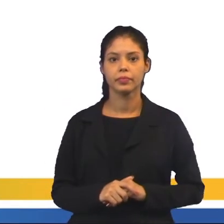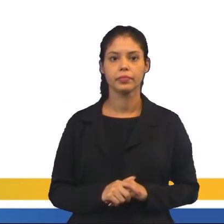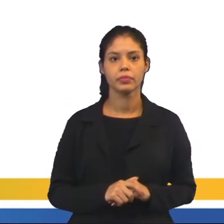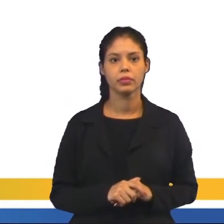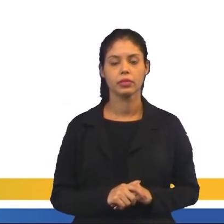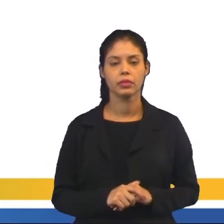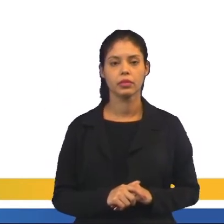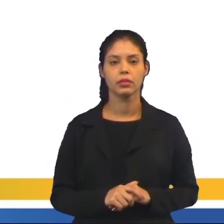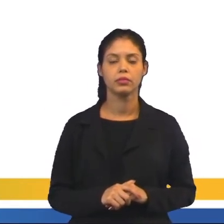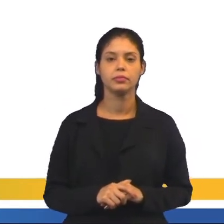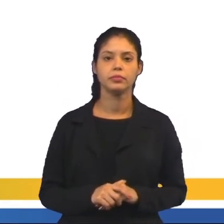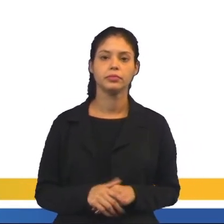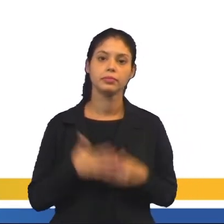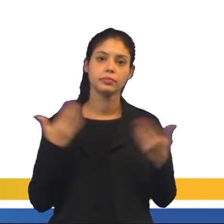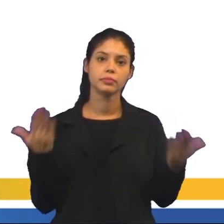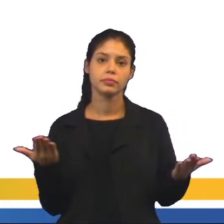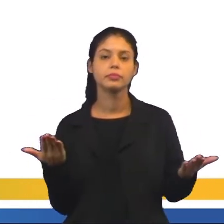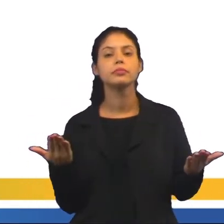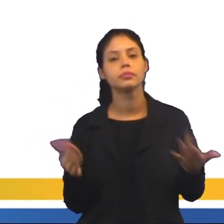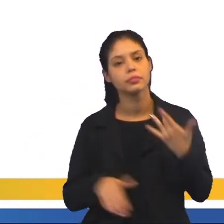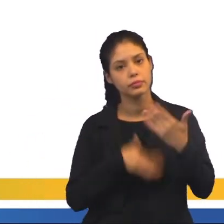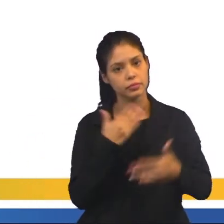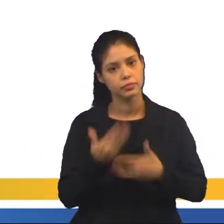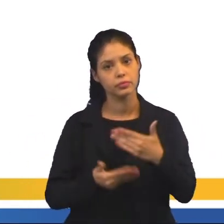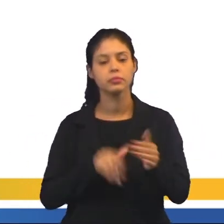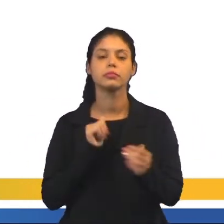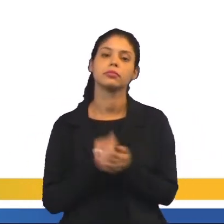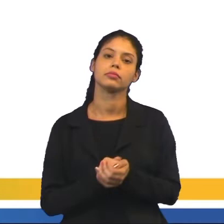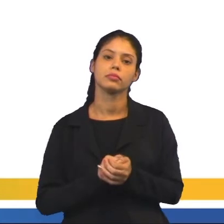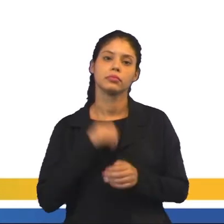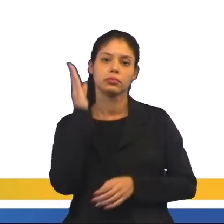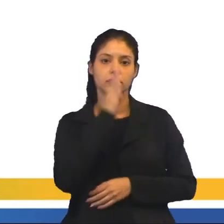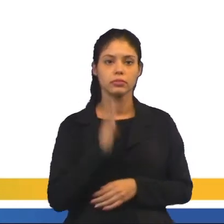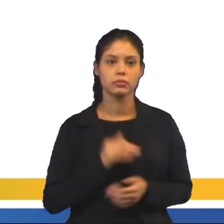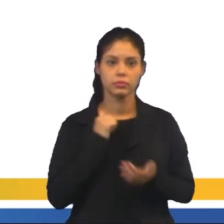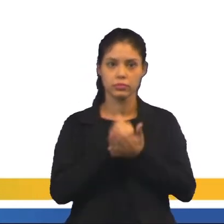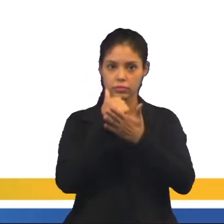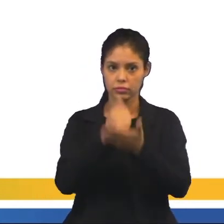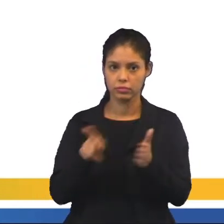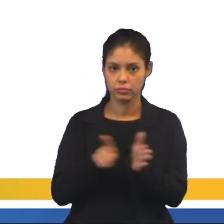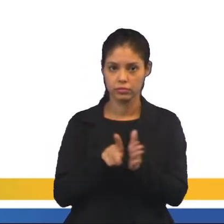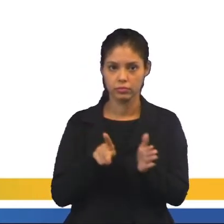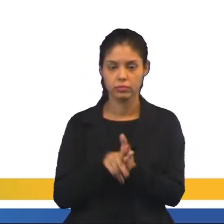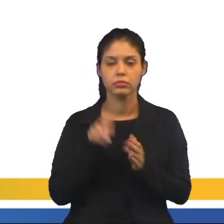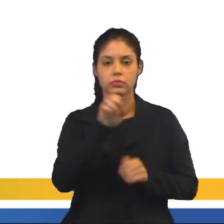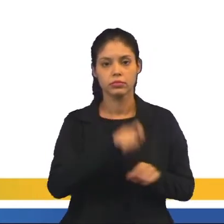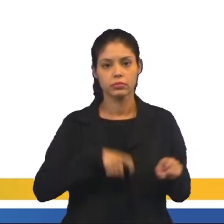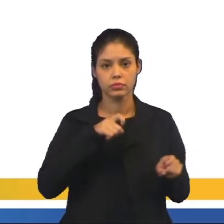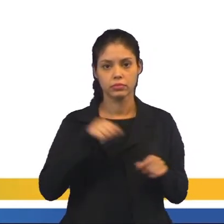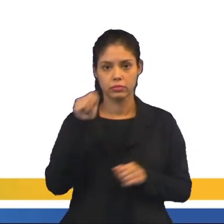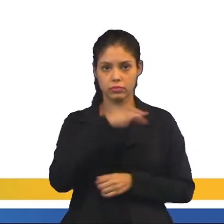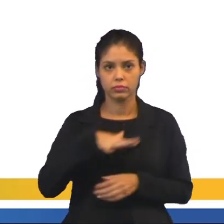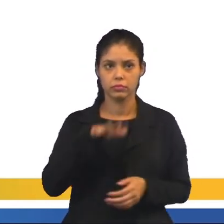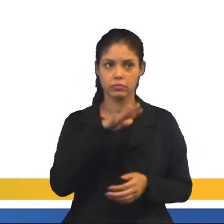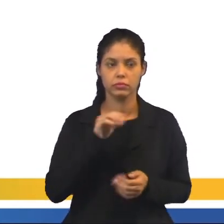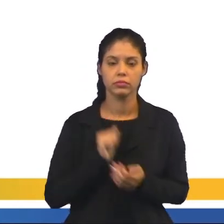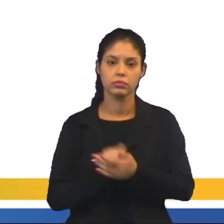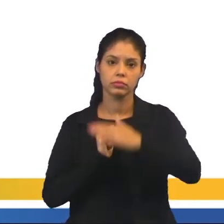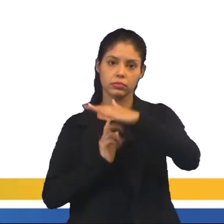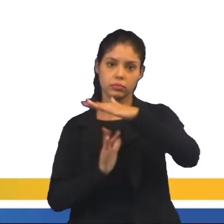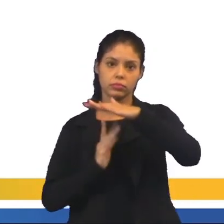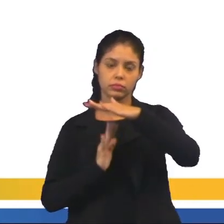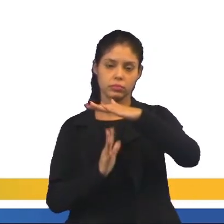16%. Muito bem, e aí o processo de urbanização brasileira apoiou-se essencialmente no êxodo rural,